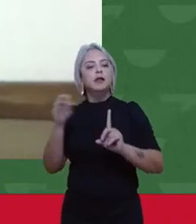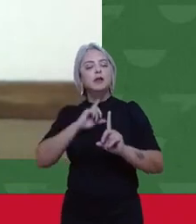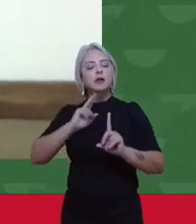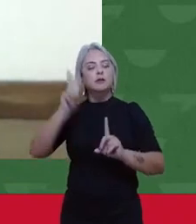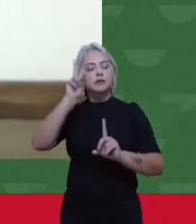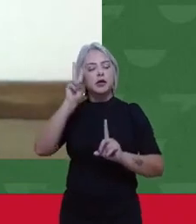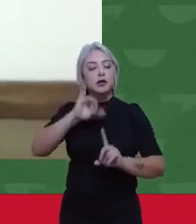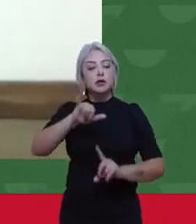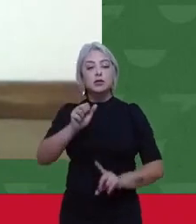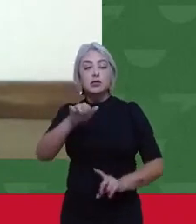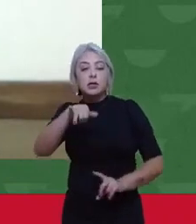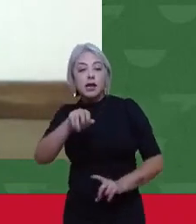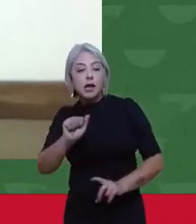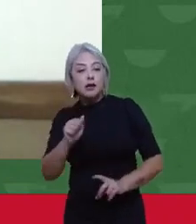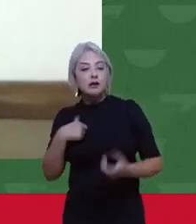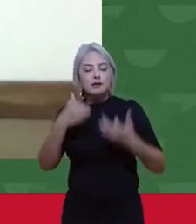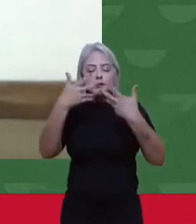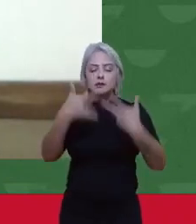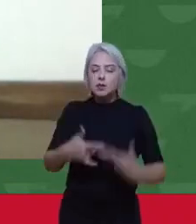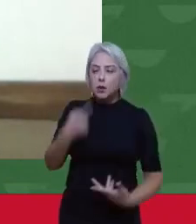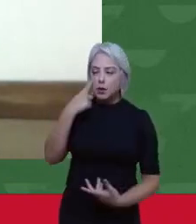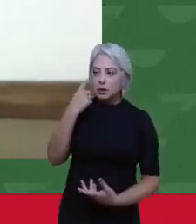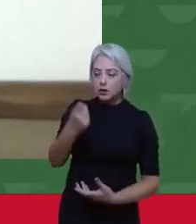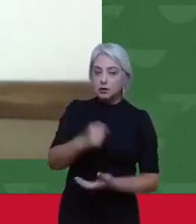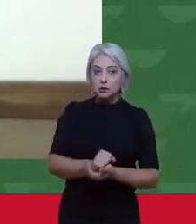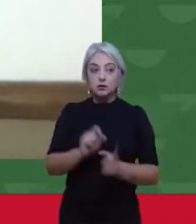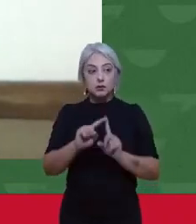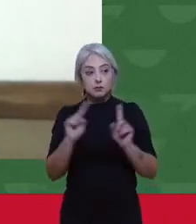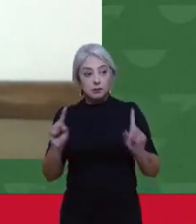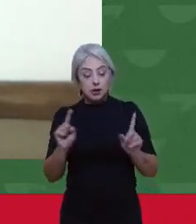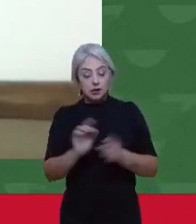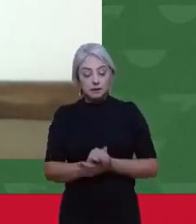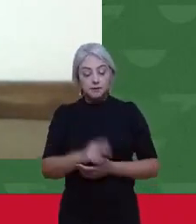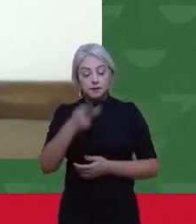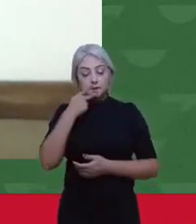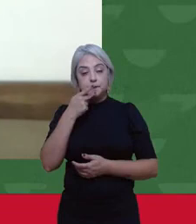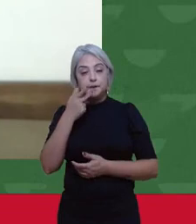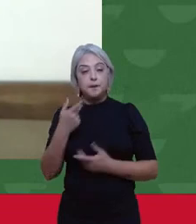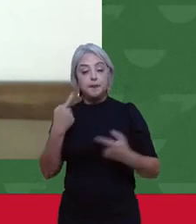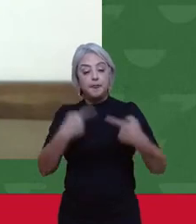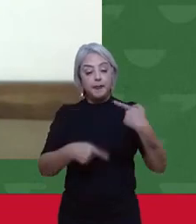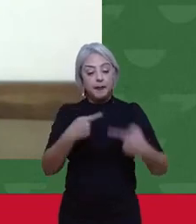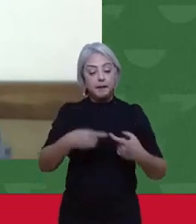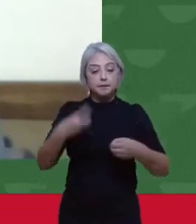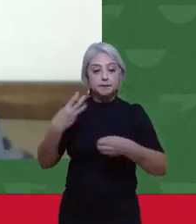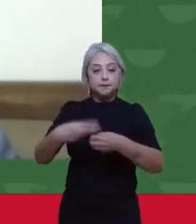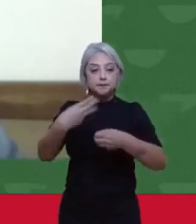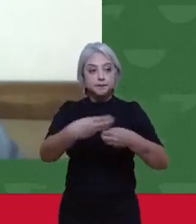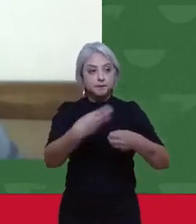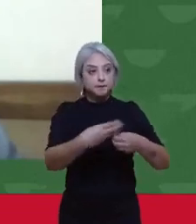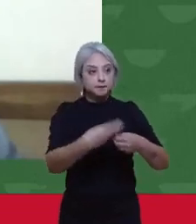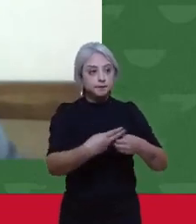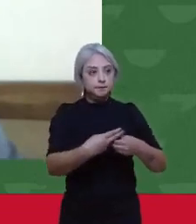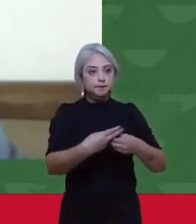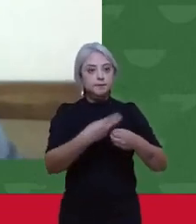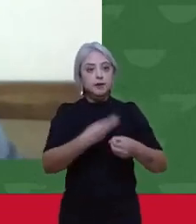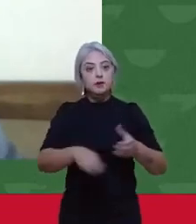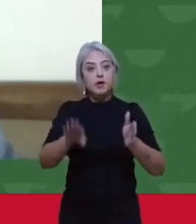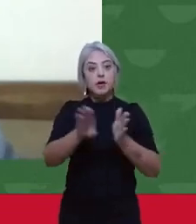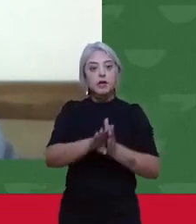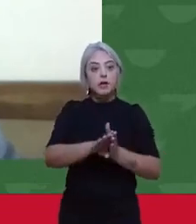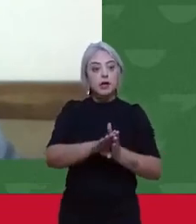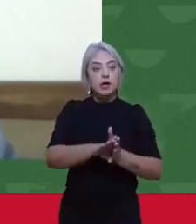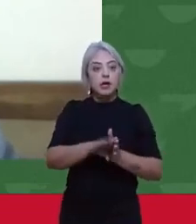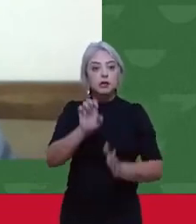A Janaína colocou isso de forma muito interessante. Mas assim, vamos falar das políticas municipais chegando a um governo, ou